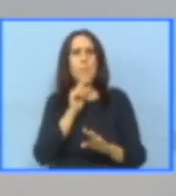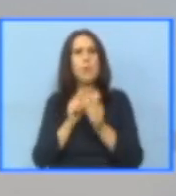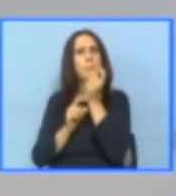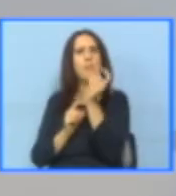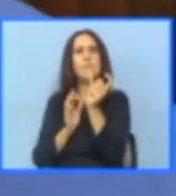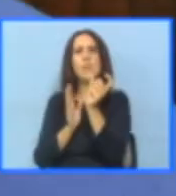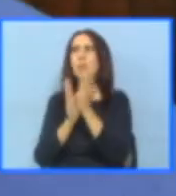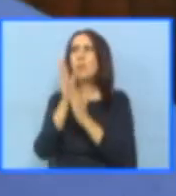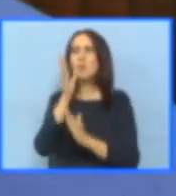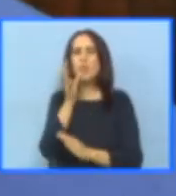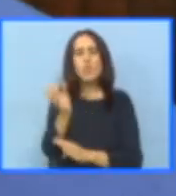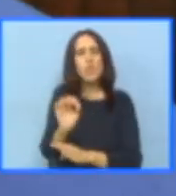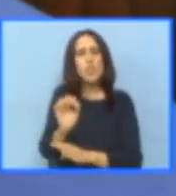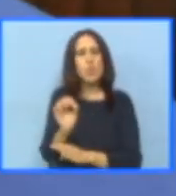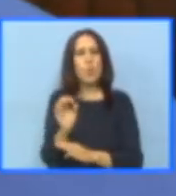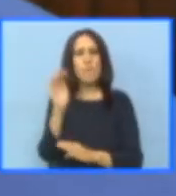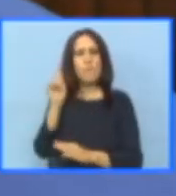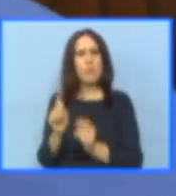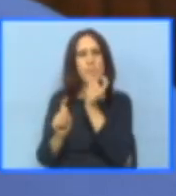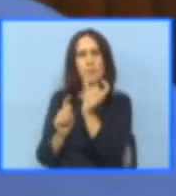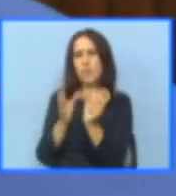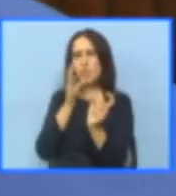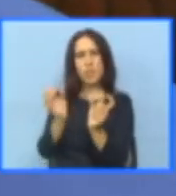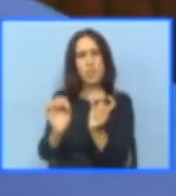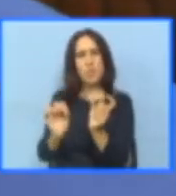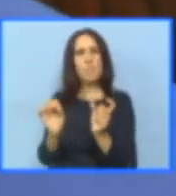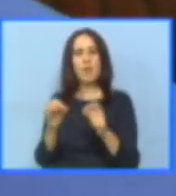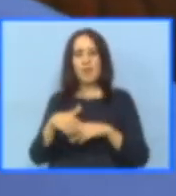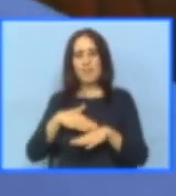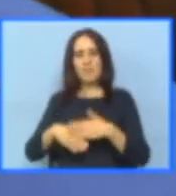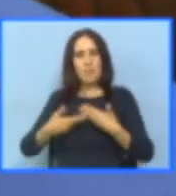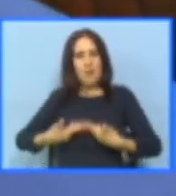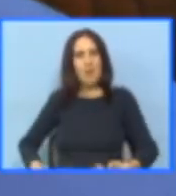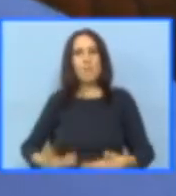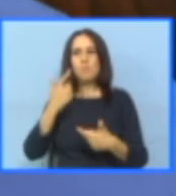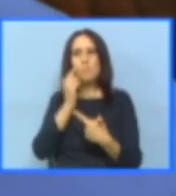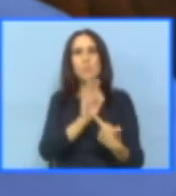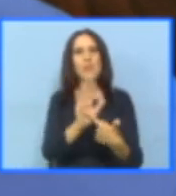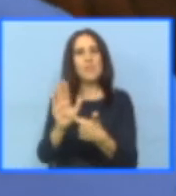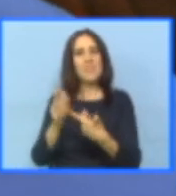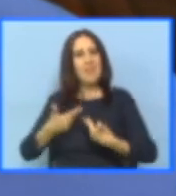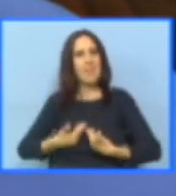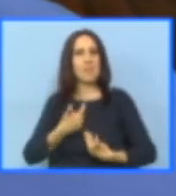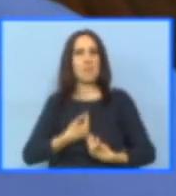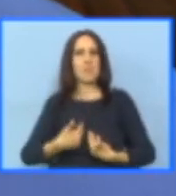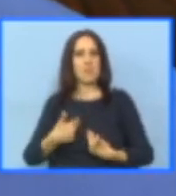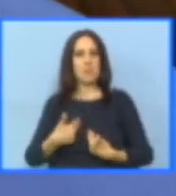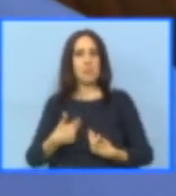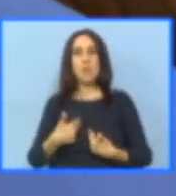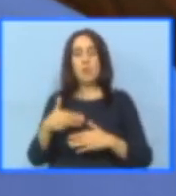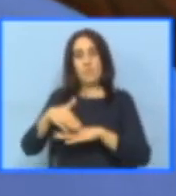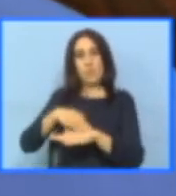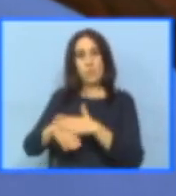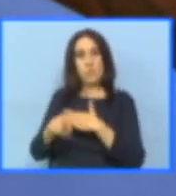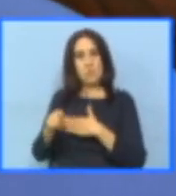palavra Deus ou usar a palavra fé, mas através da sua ação vão mostrar que são cristãos e que a sua